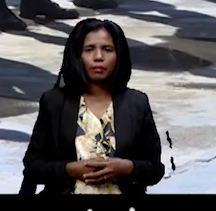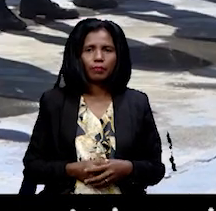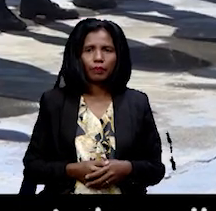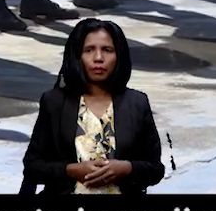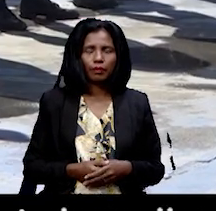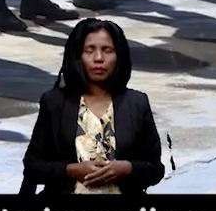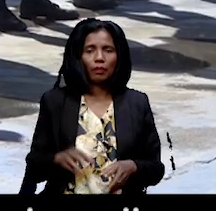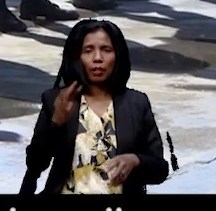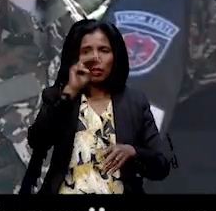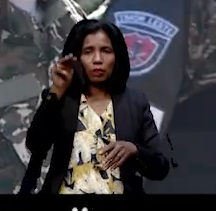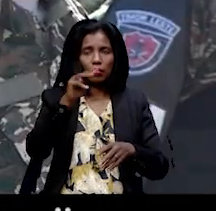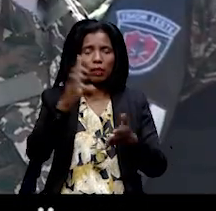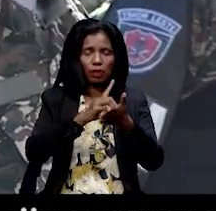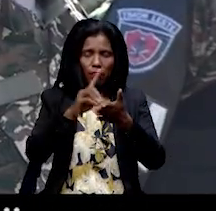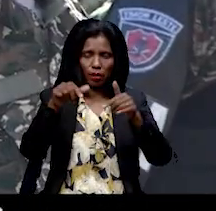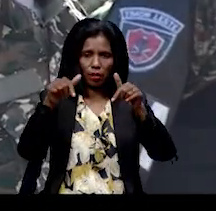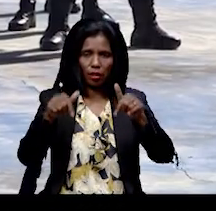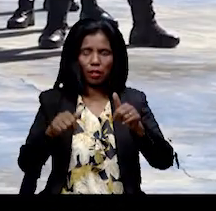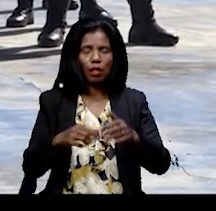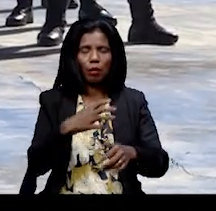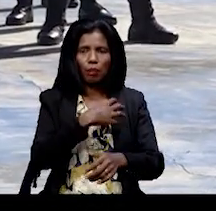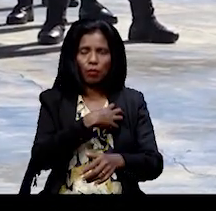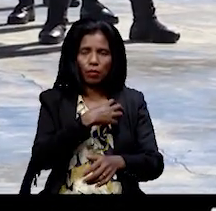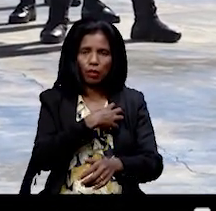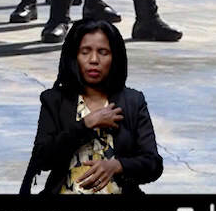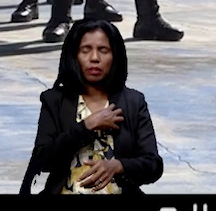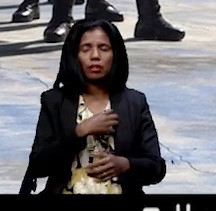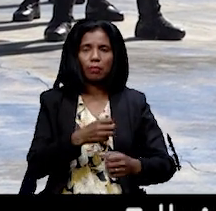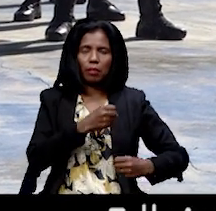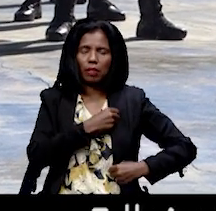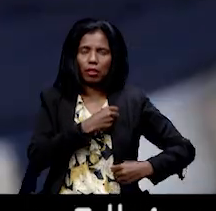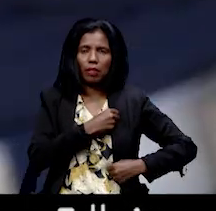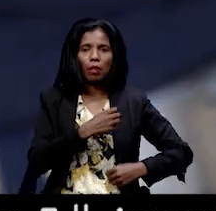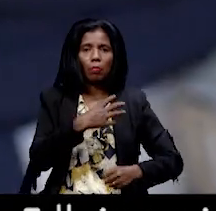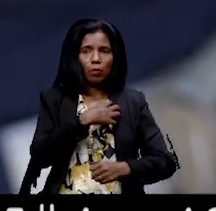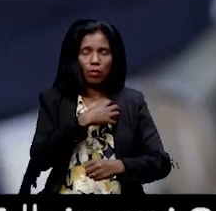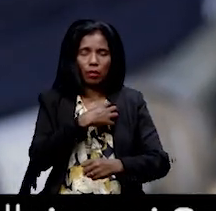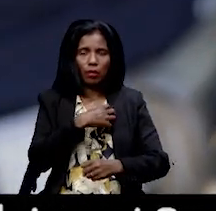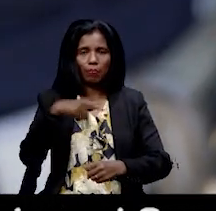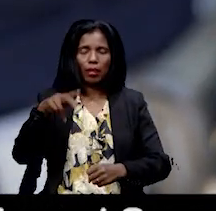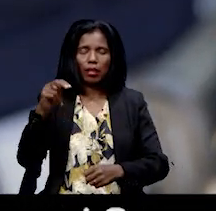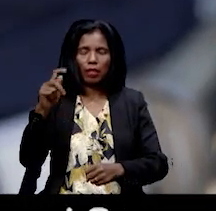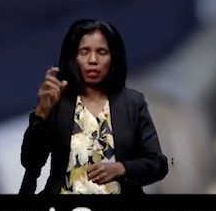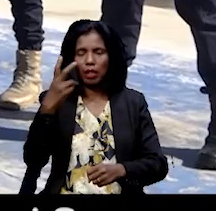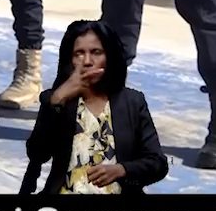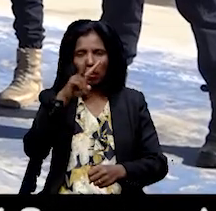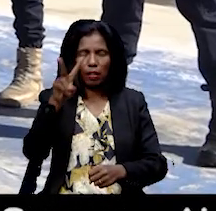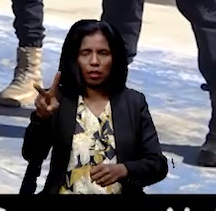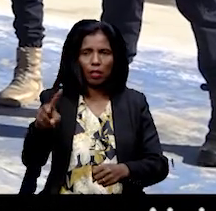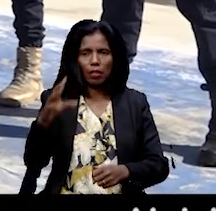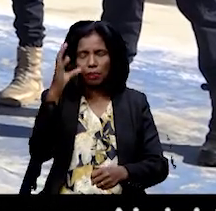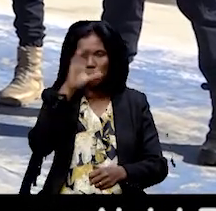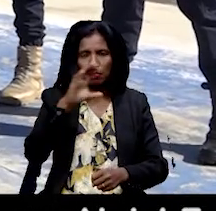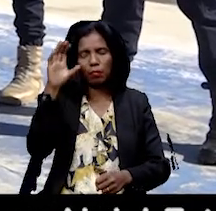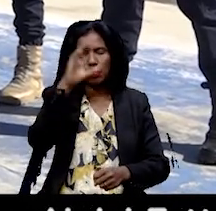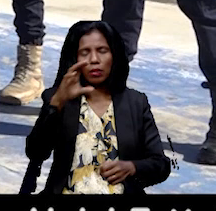Ia segunda semana unda de polícia militar no serviço departamento justiça Pentel halo abertura patrulhamento conjunto ba membro Pentel